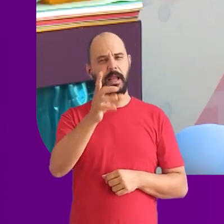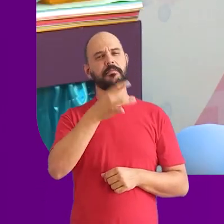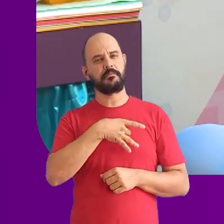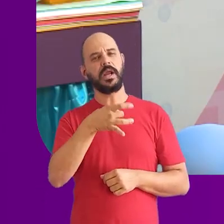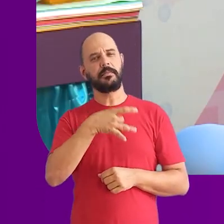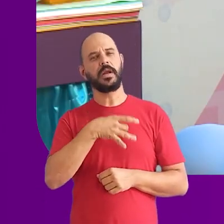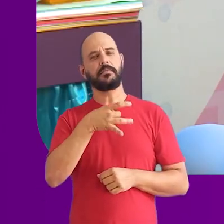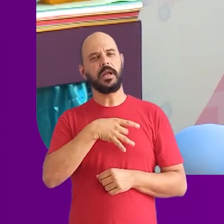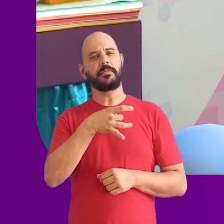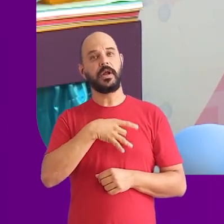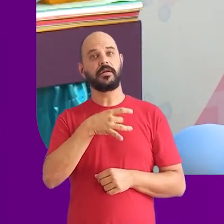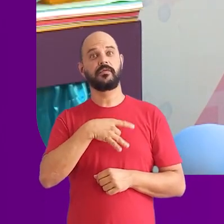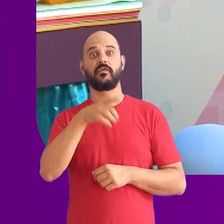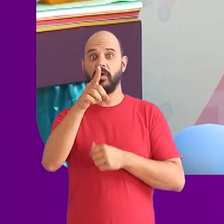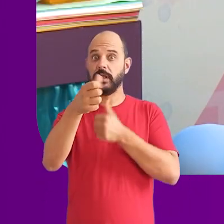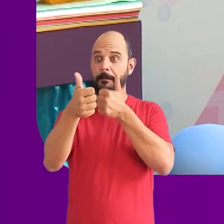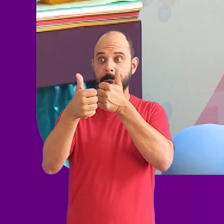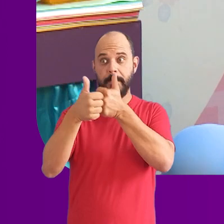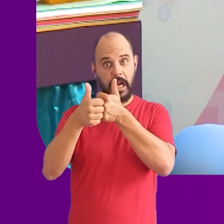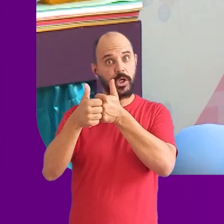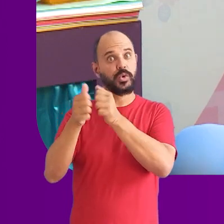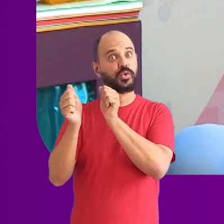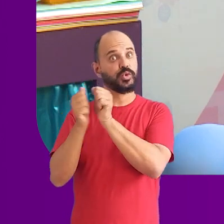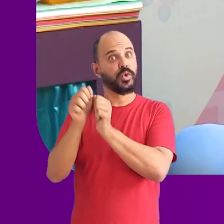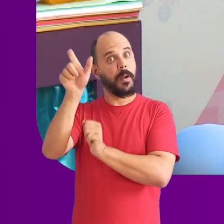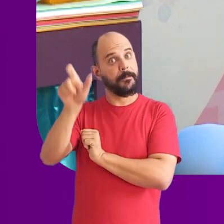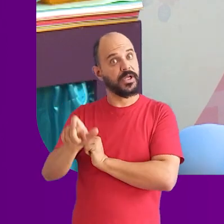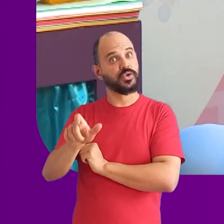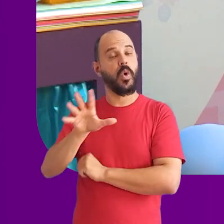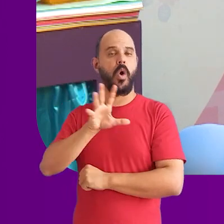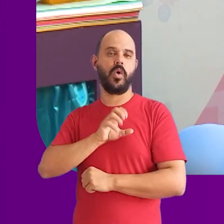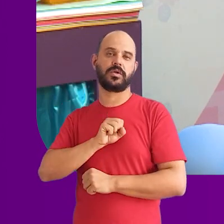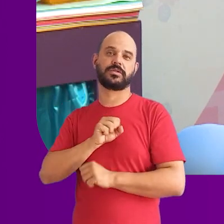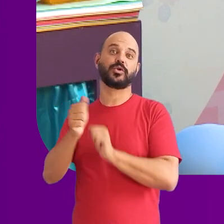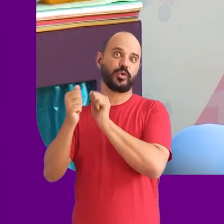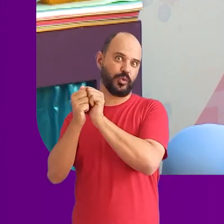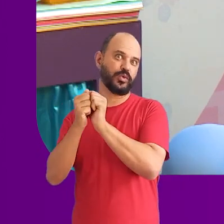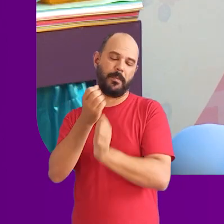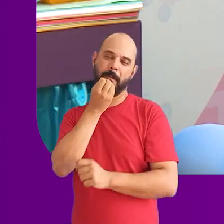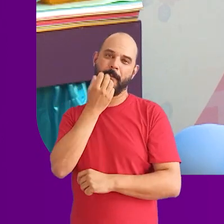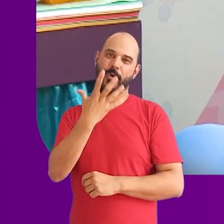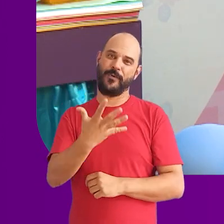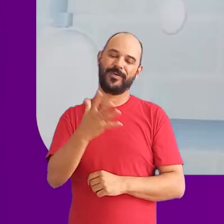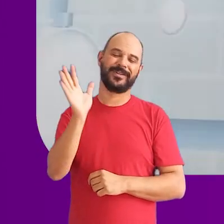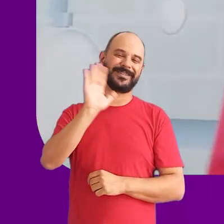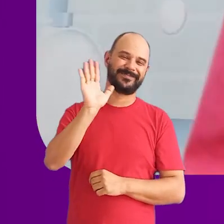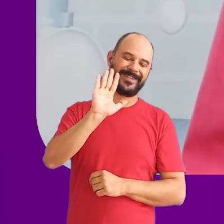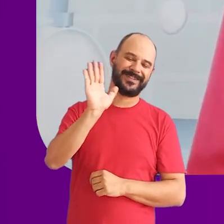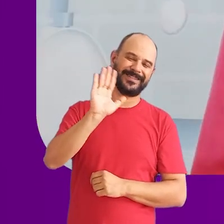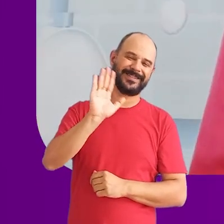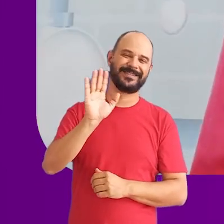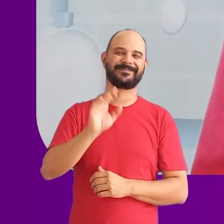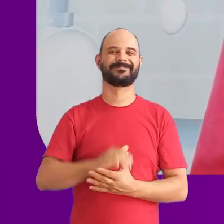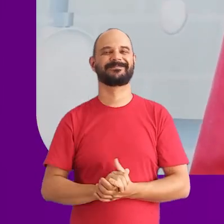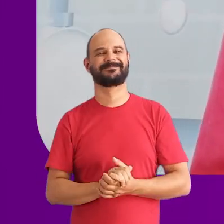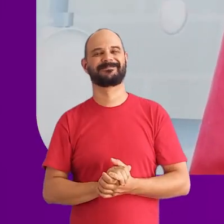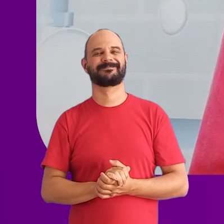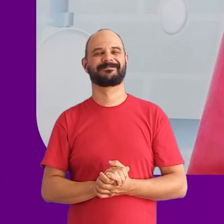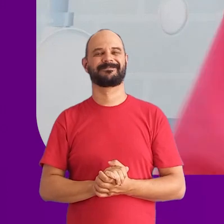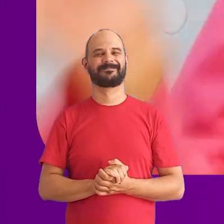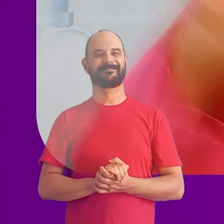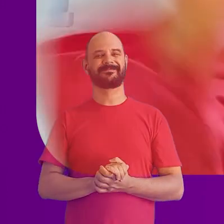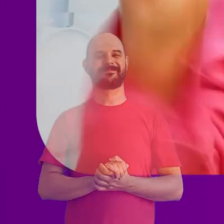medo continuar mesmo assim, fique pertinho de quem você gosta. Companhia é sempre bom. Até a